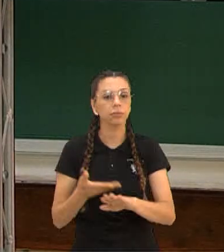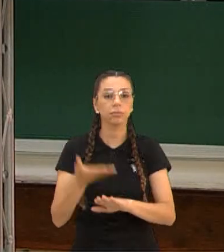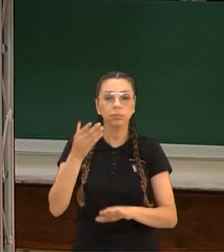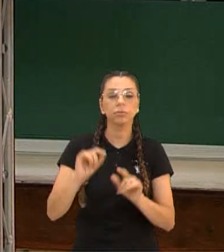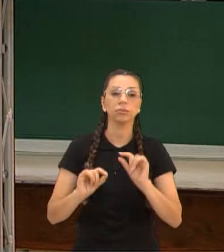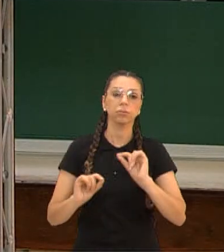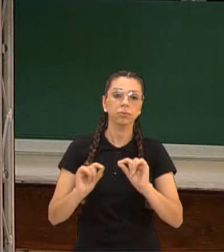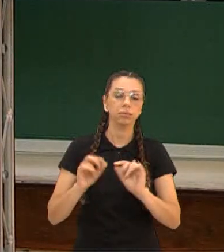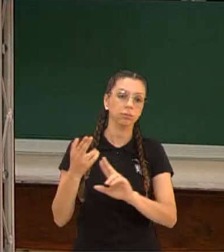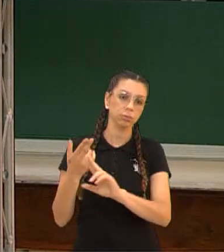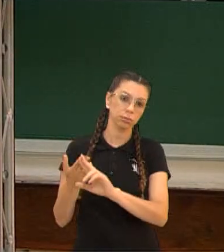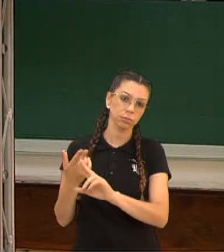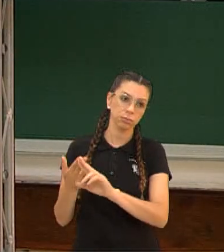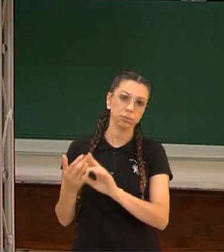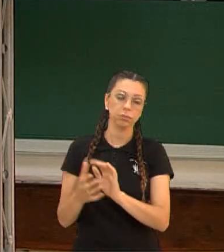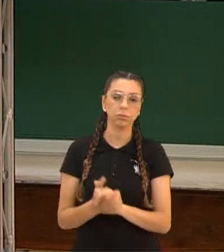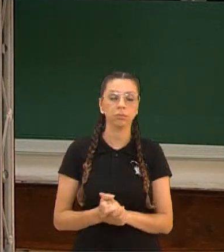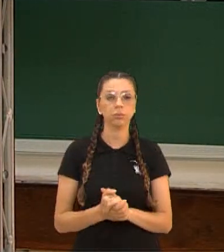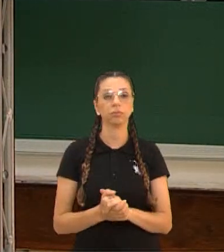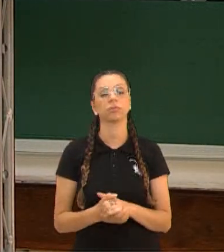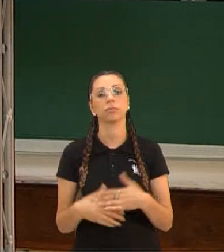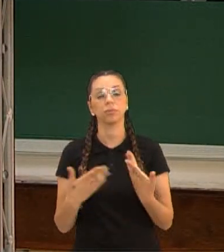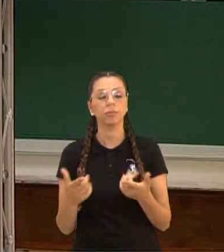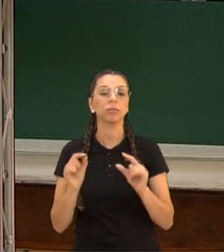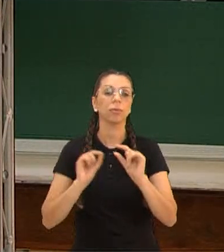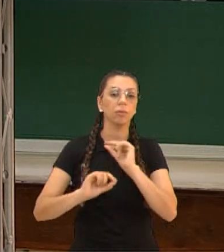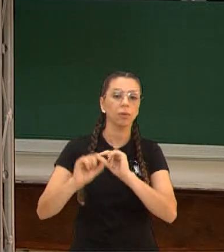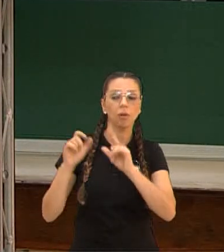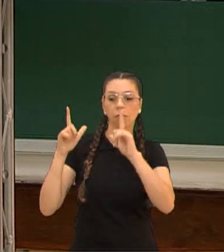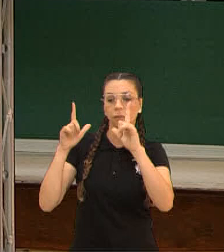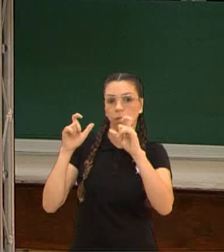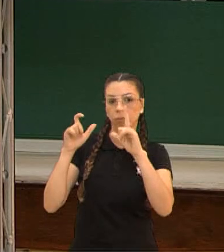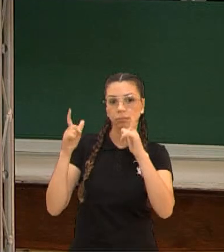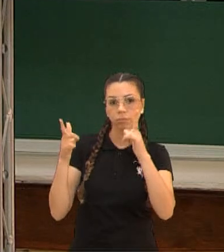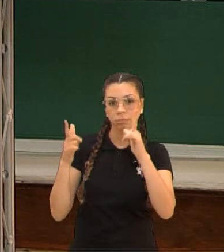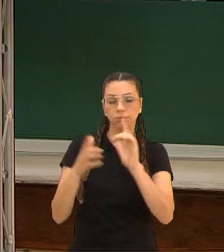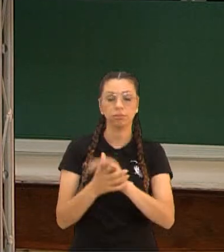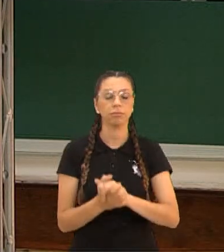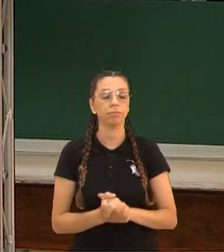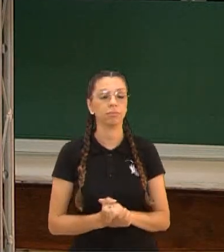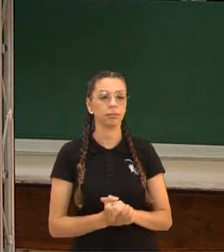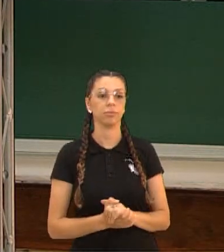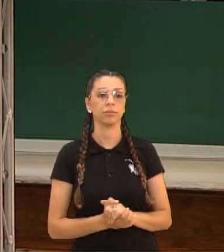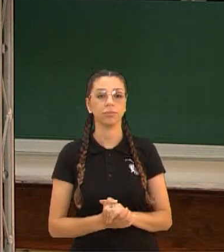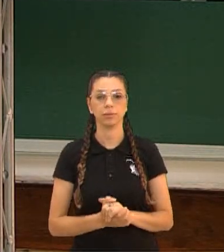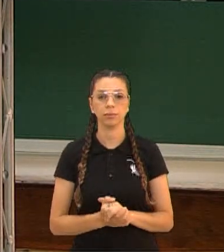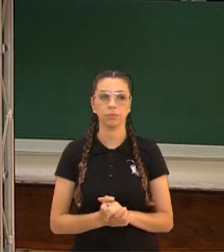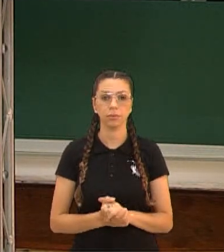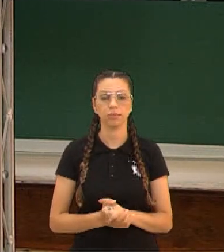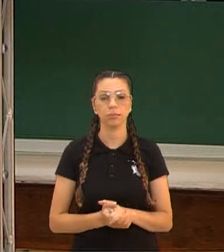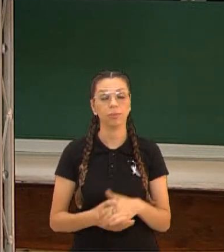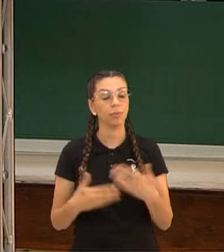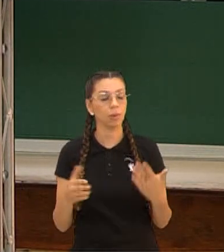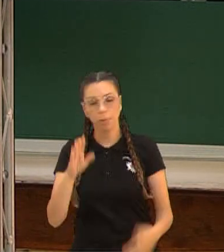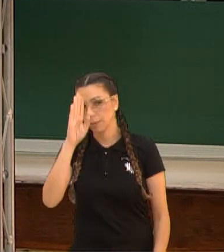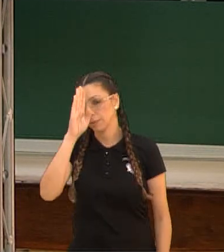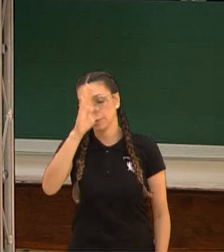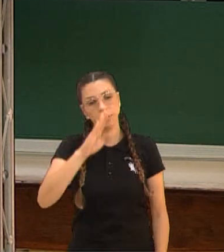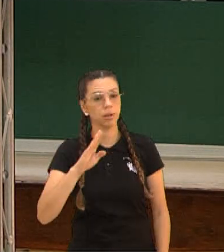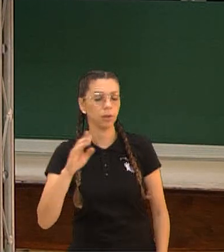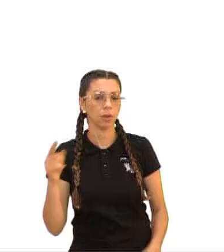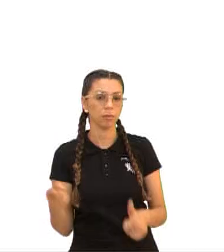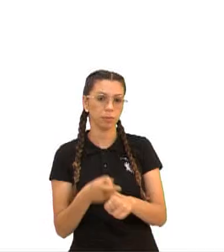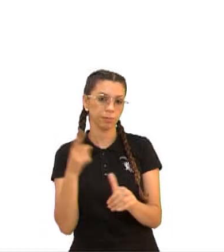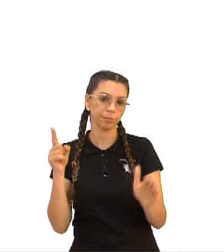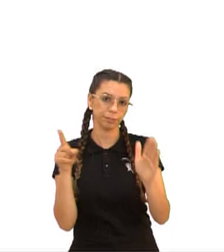E utilizando o quê? Os recursos que a gente tinha na época, como a fotografia. Então vamos lá fazer direto o primeiro teste.